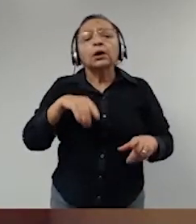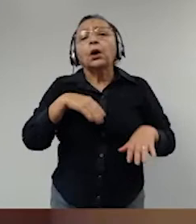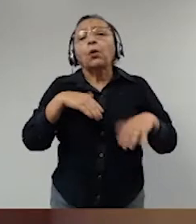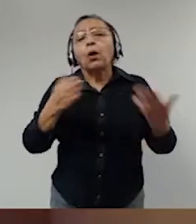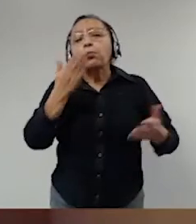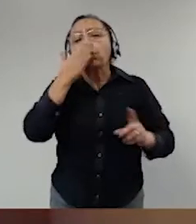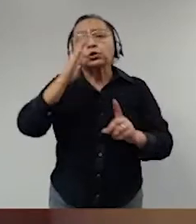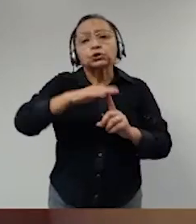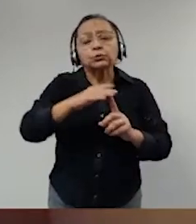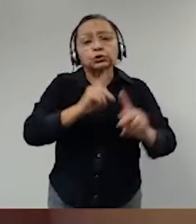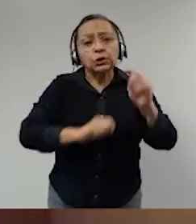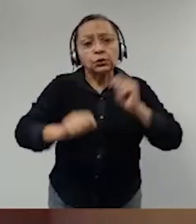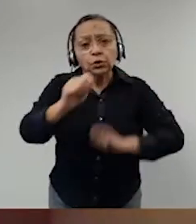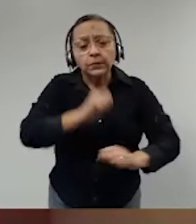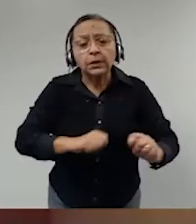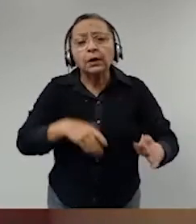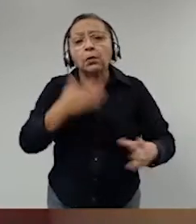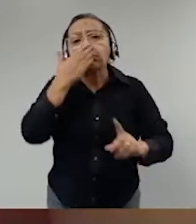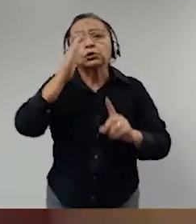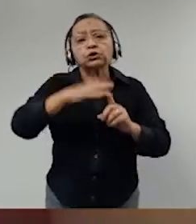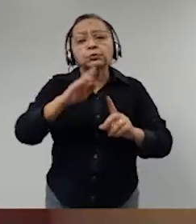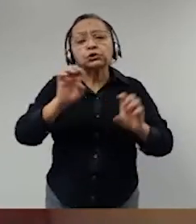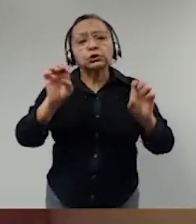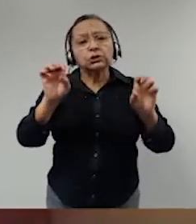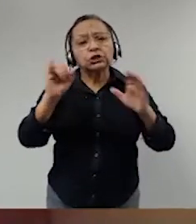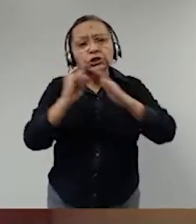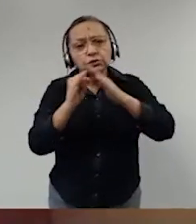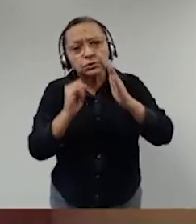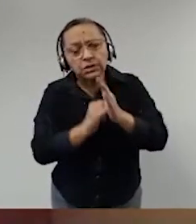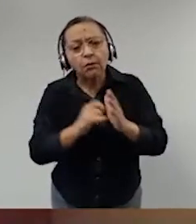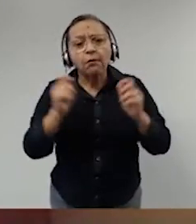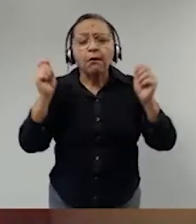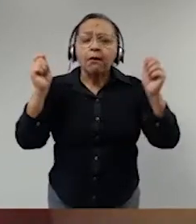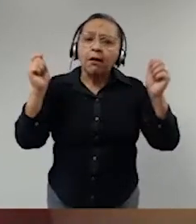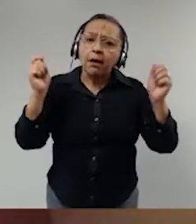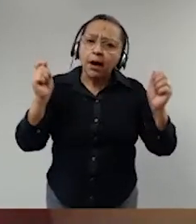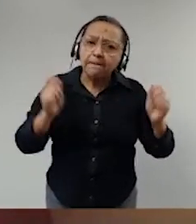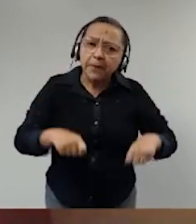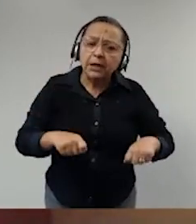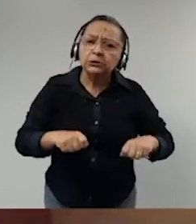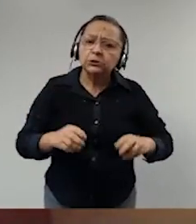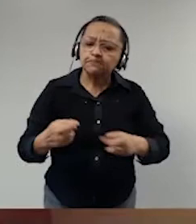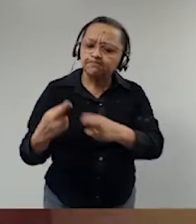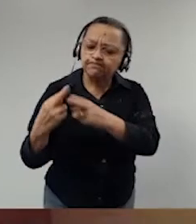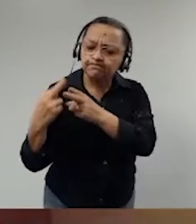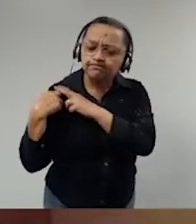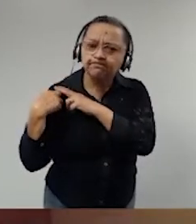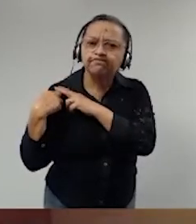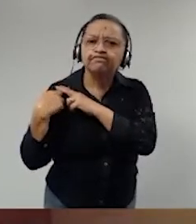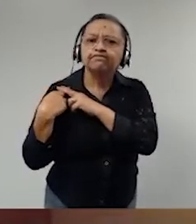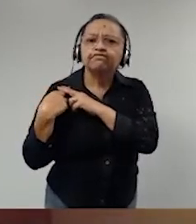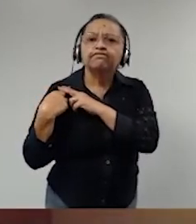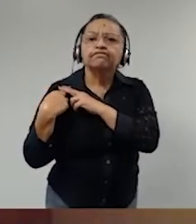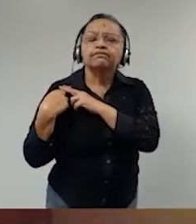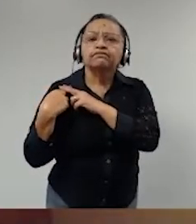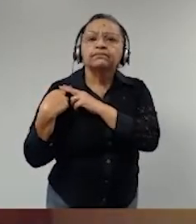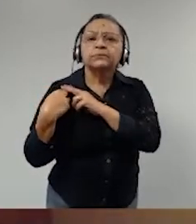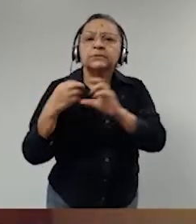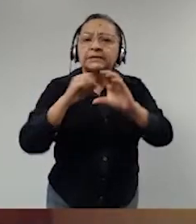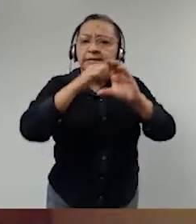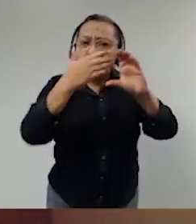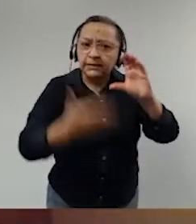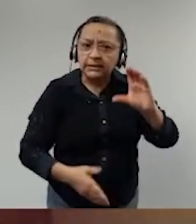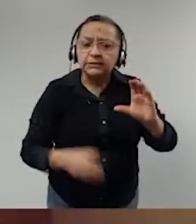de economia, que tipo de instituições são capazes de dar conta das características fundamentais que